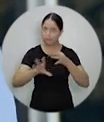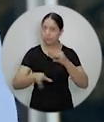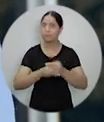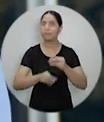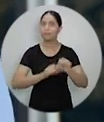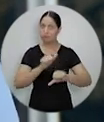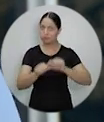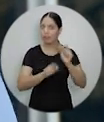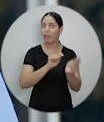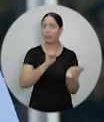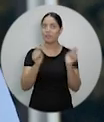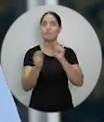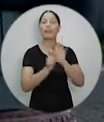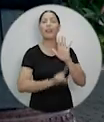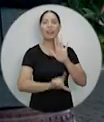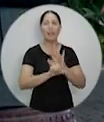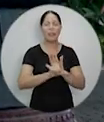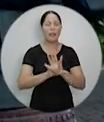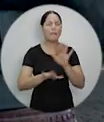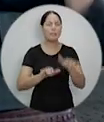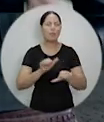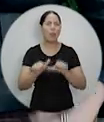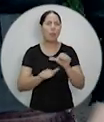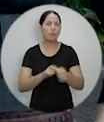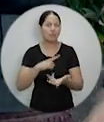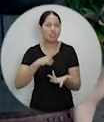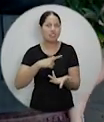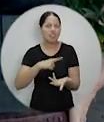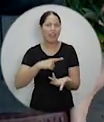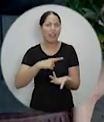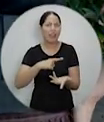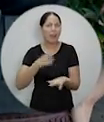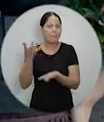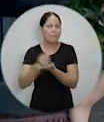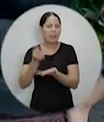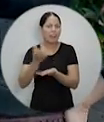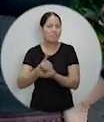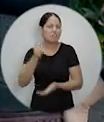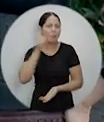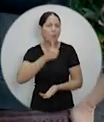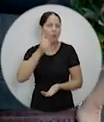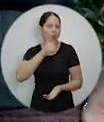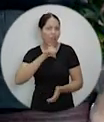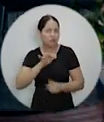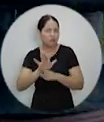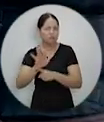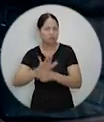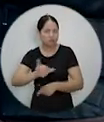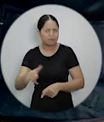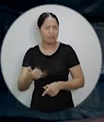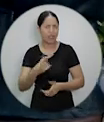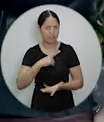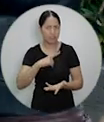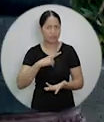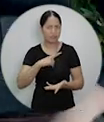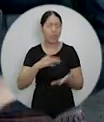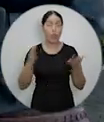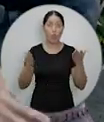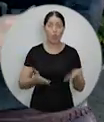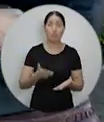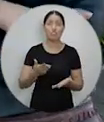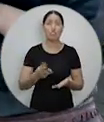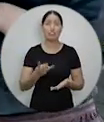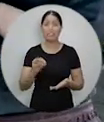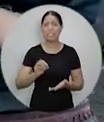que beneficie as mulheres? Hoje existe uma legislação que estipula que 30% dos candidatos à eleição devem ser